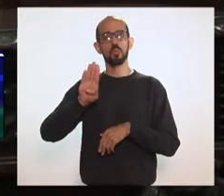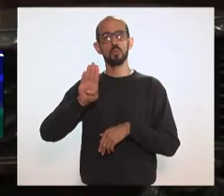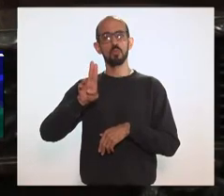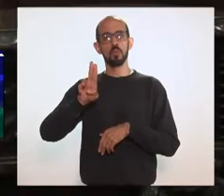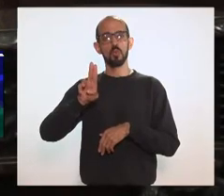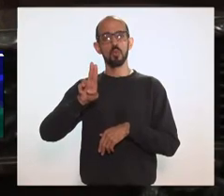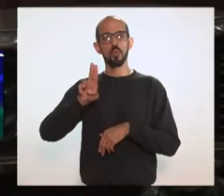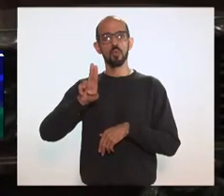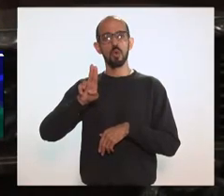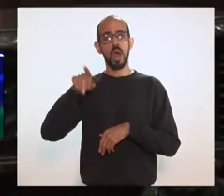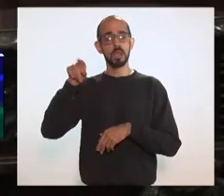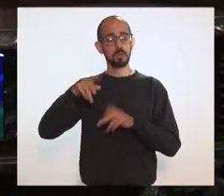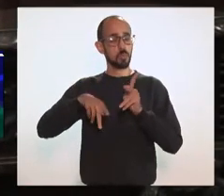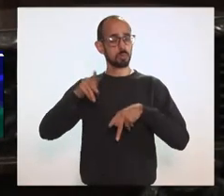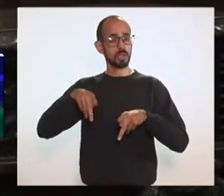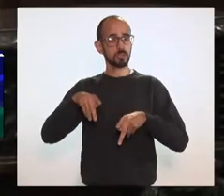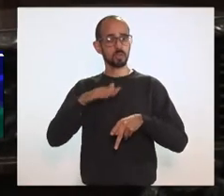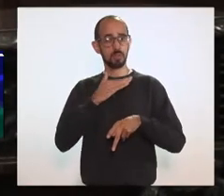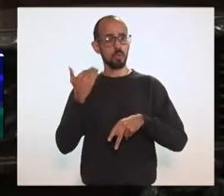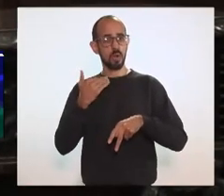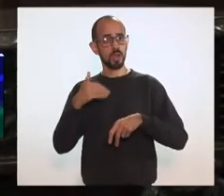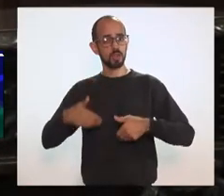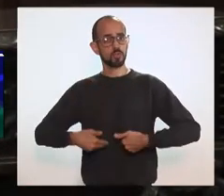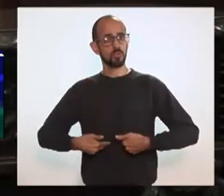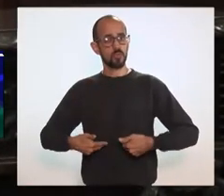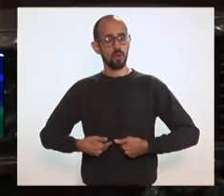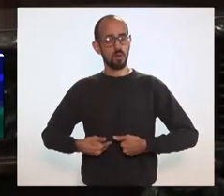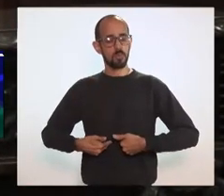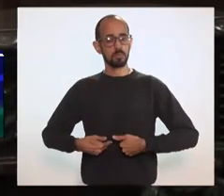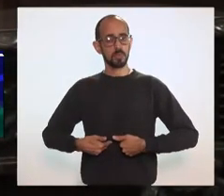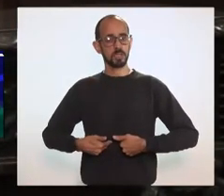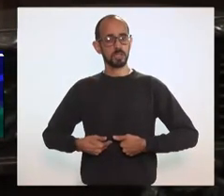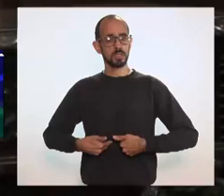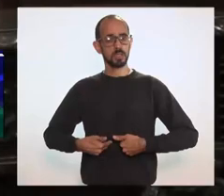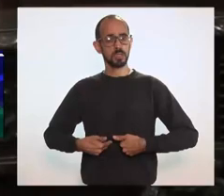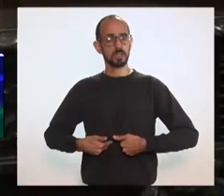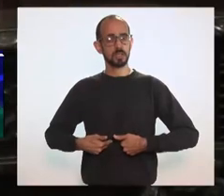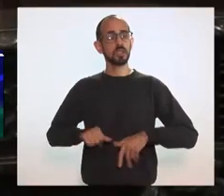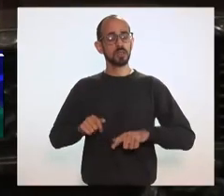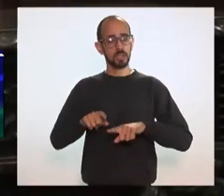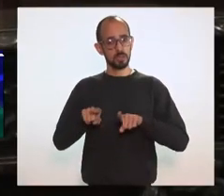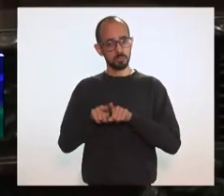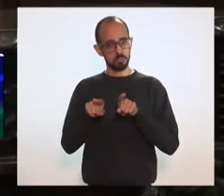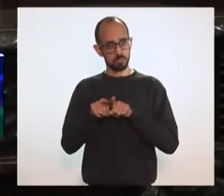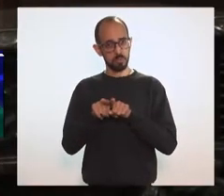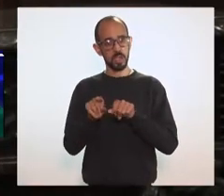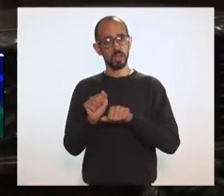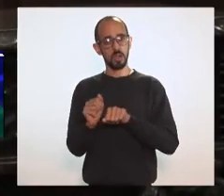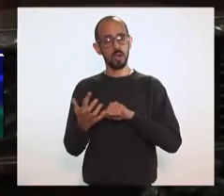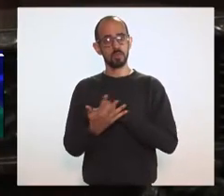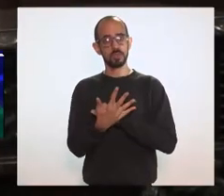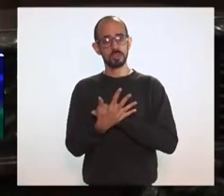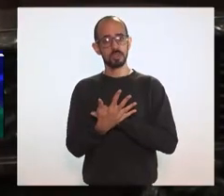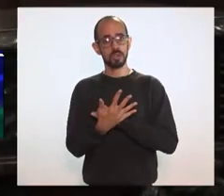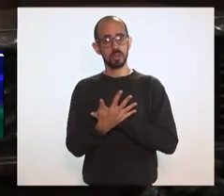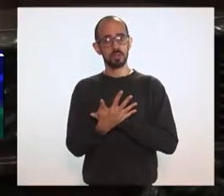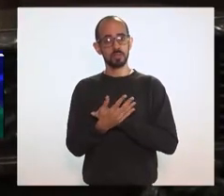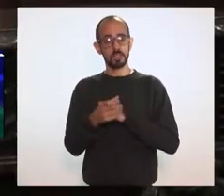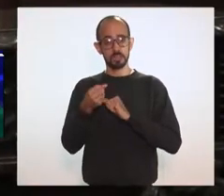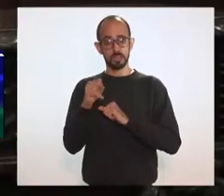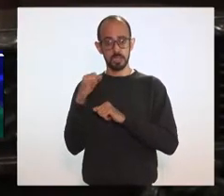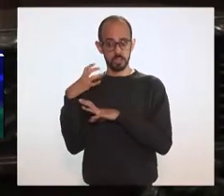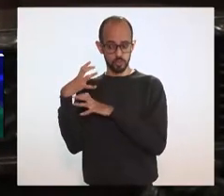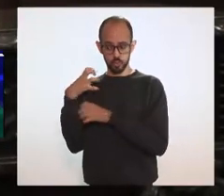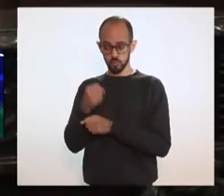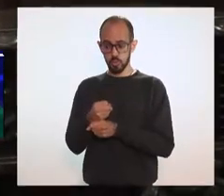sem feijão para comer. Essa favela está padecendo com a Covid-19. Se a gente juntar o número